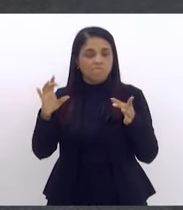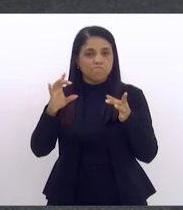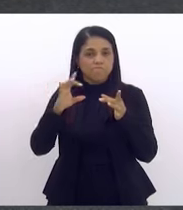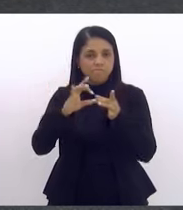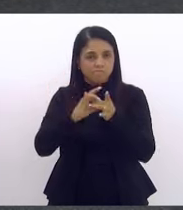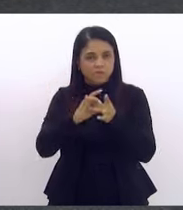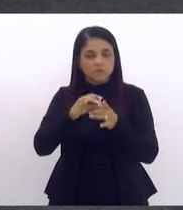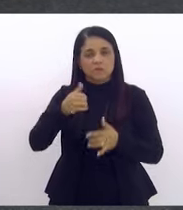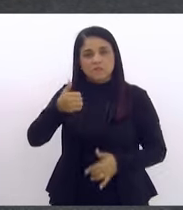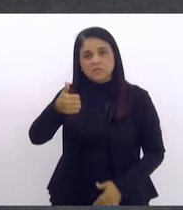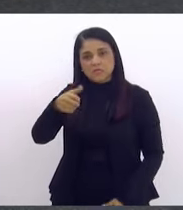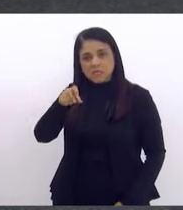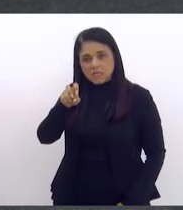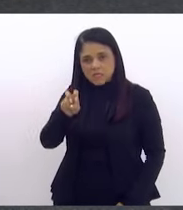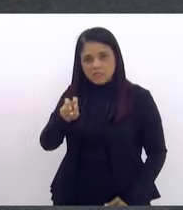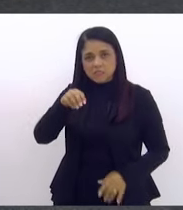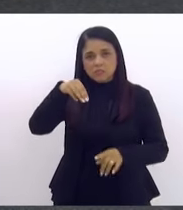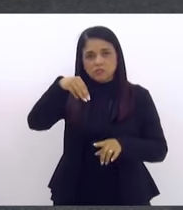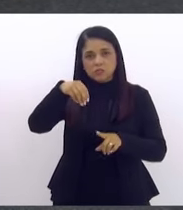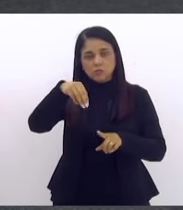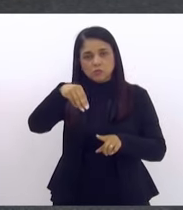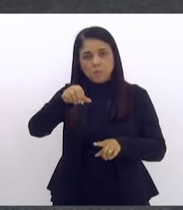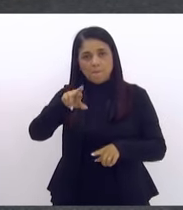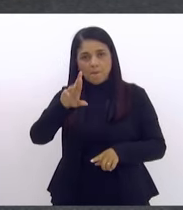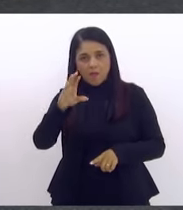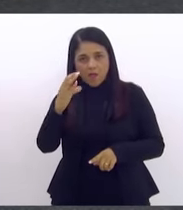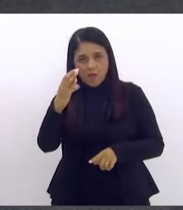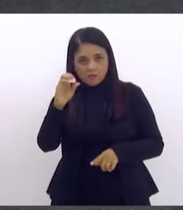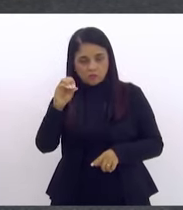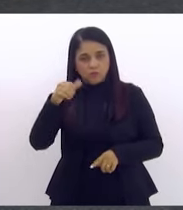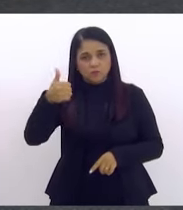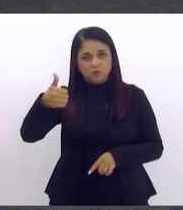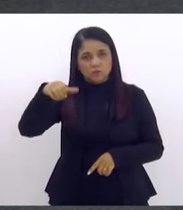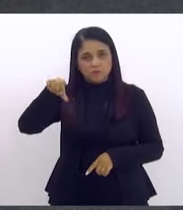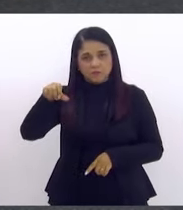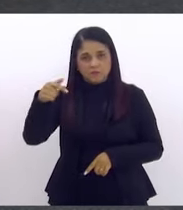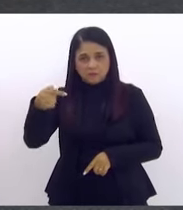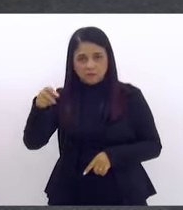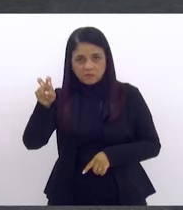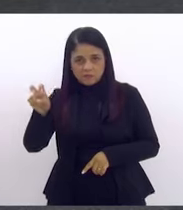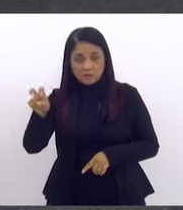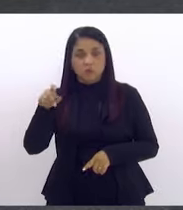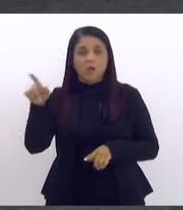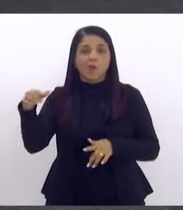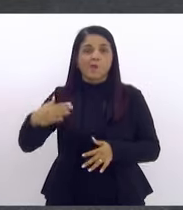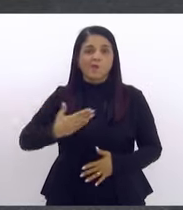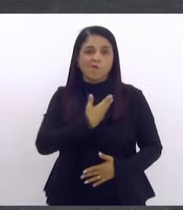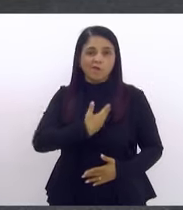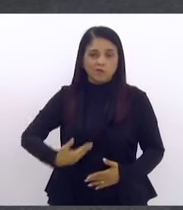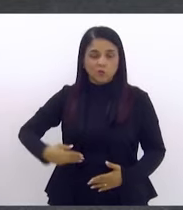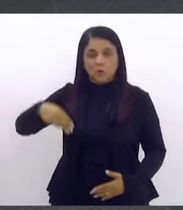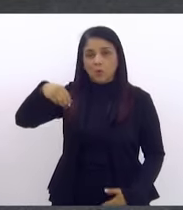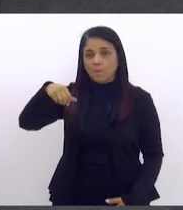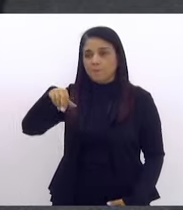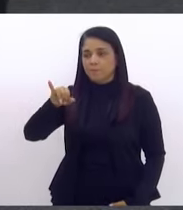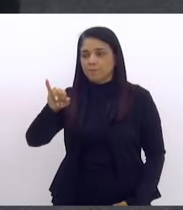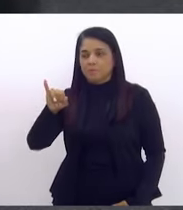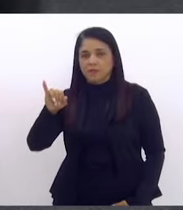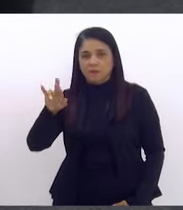de março de 1975, era governador o almirante Faria Lima,